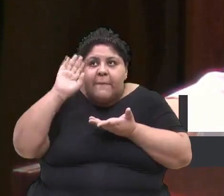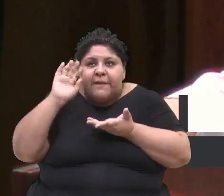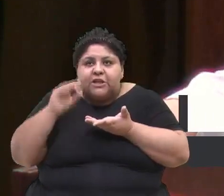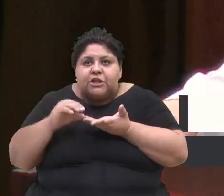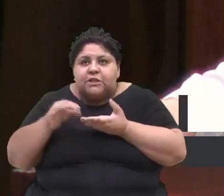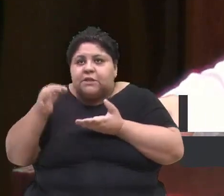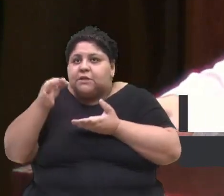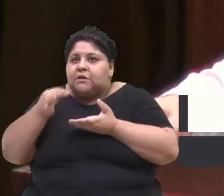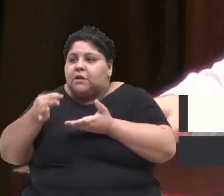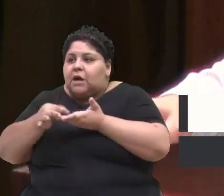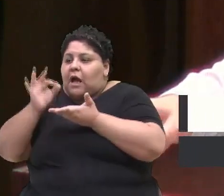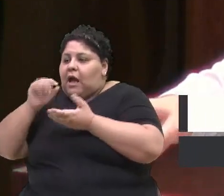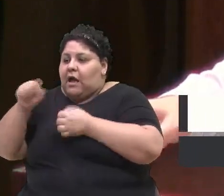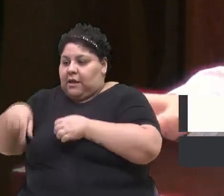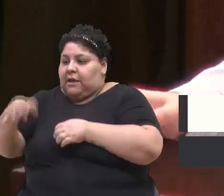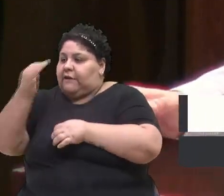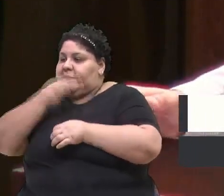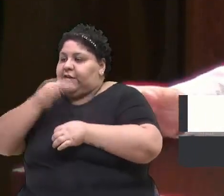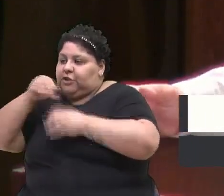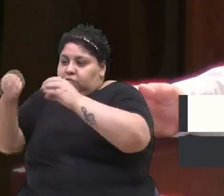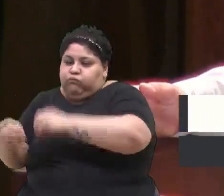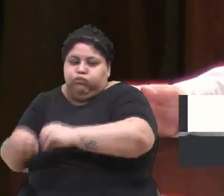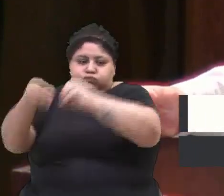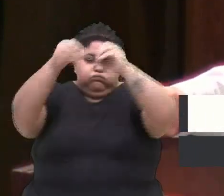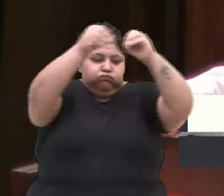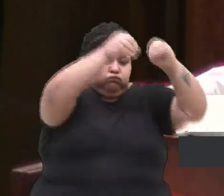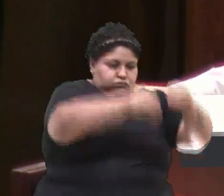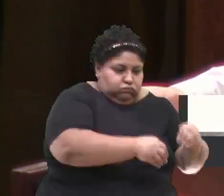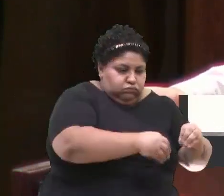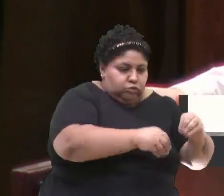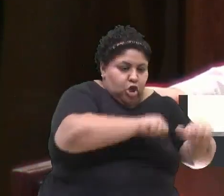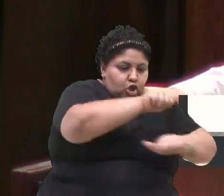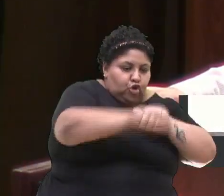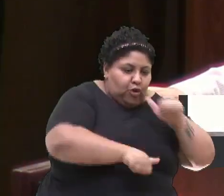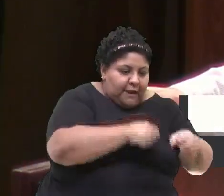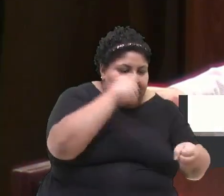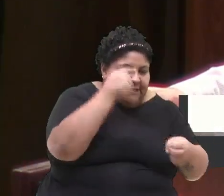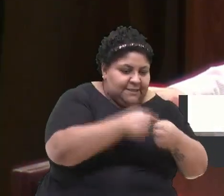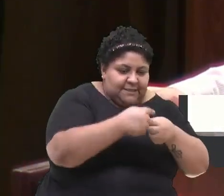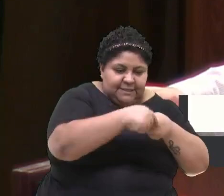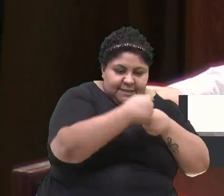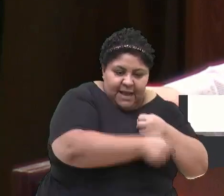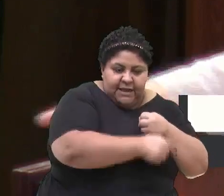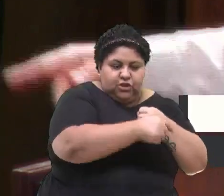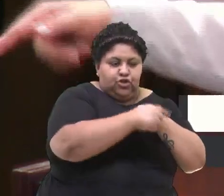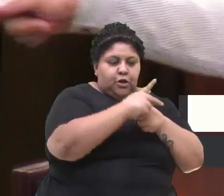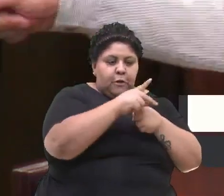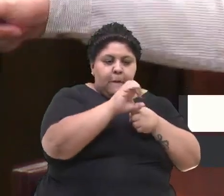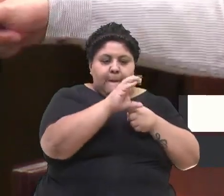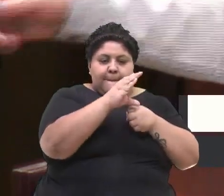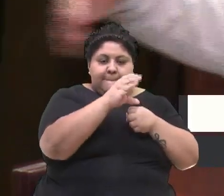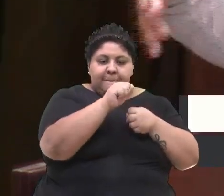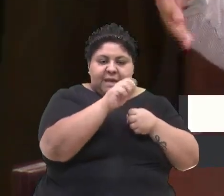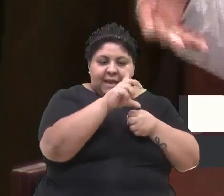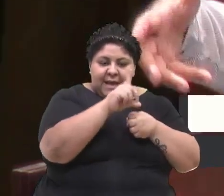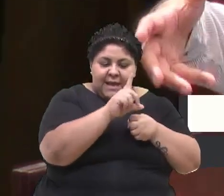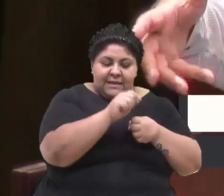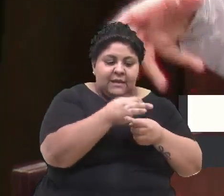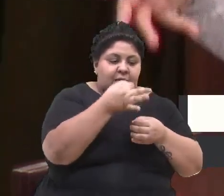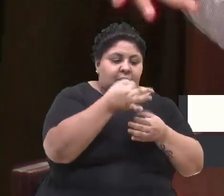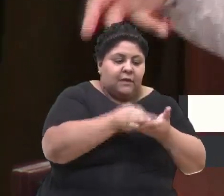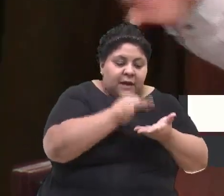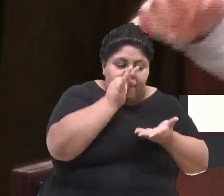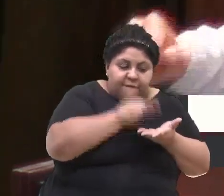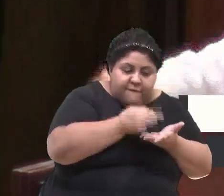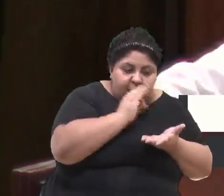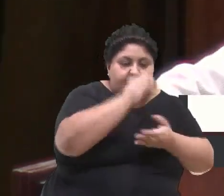ir a Picada Café. Ou até para ir a Porto Alegre, porque várias das pistas de skate que nós temos, como a do Céu, uma pequena pista de skate